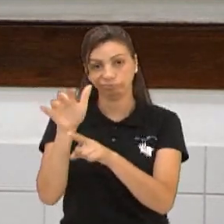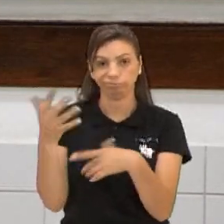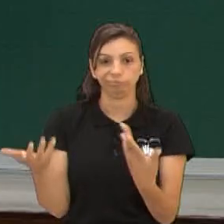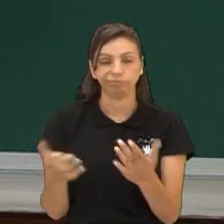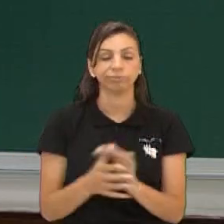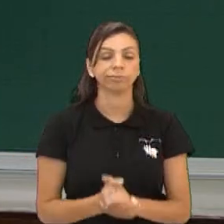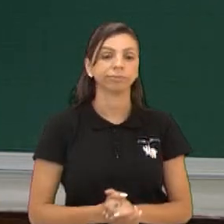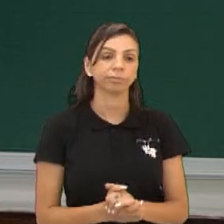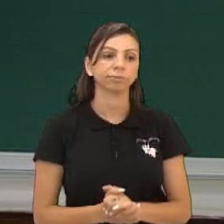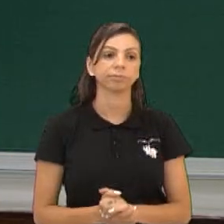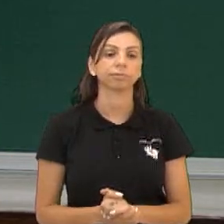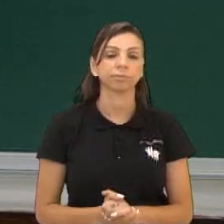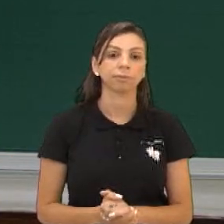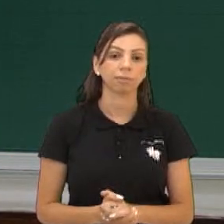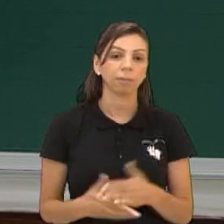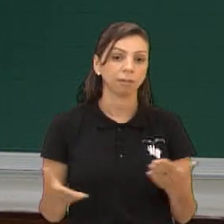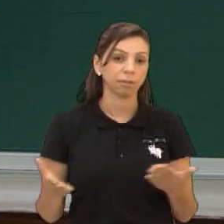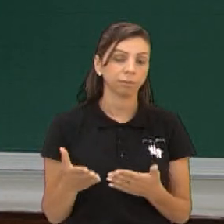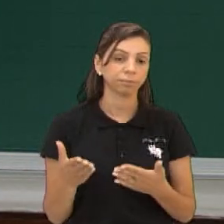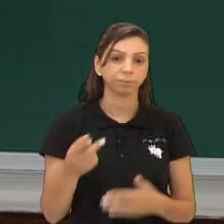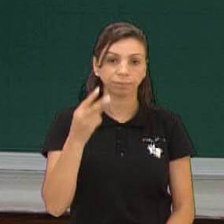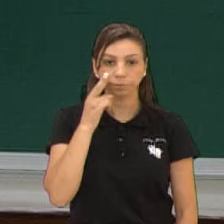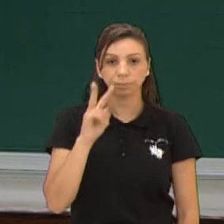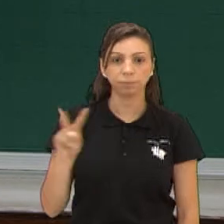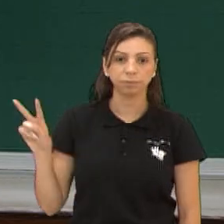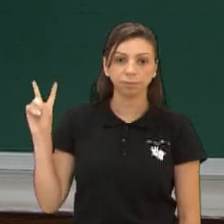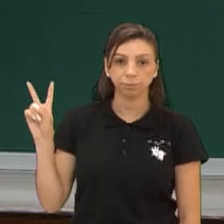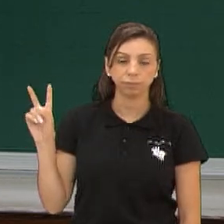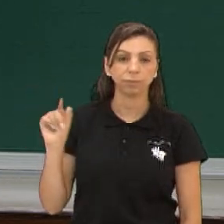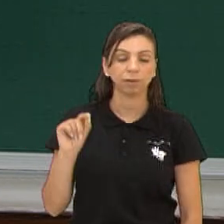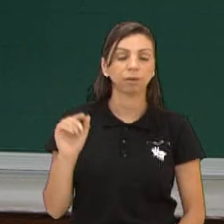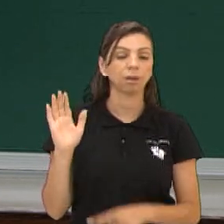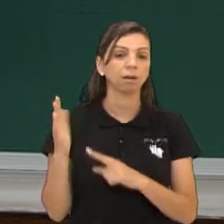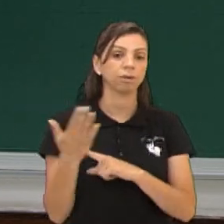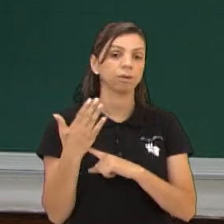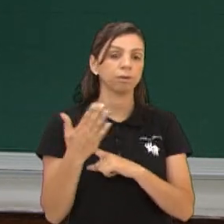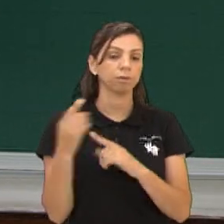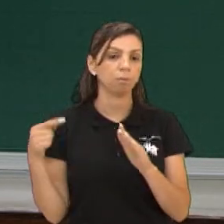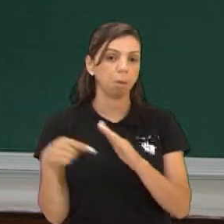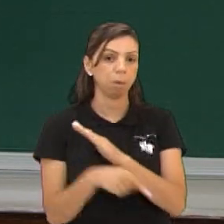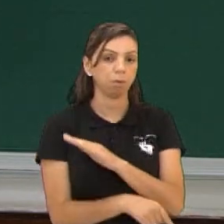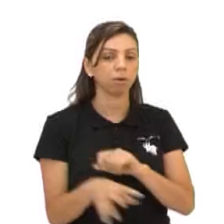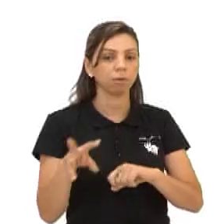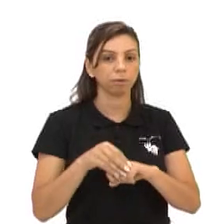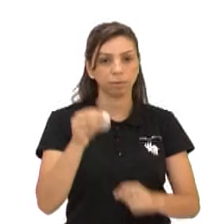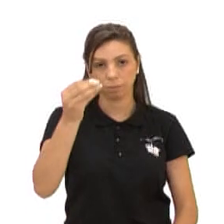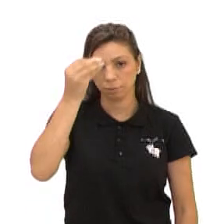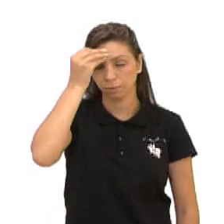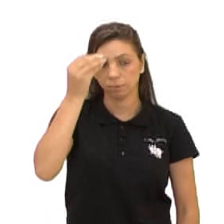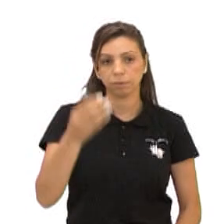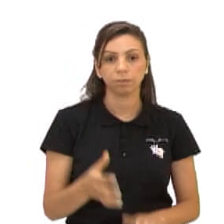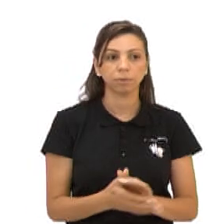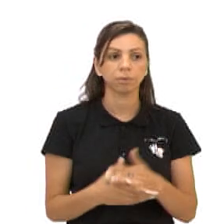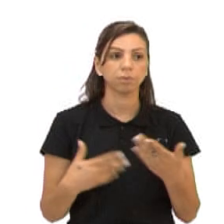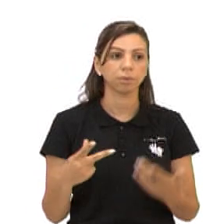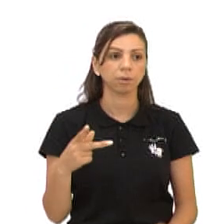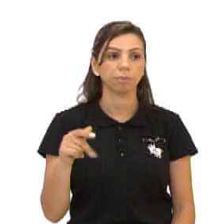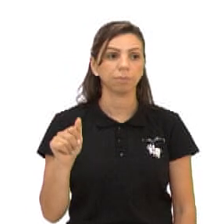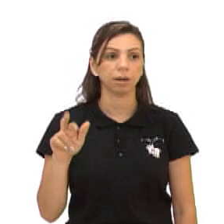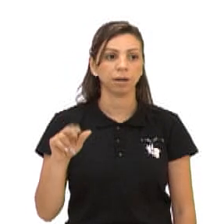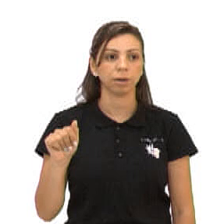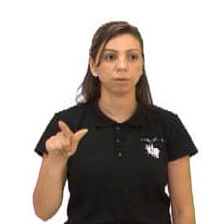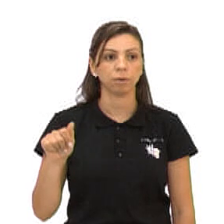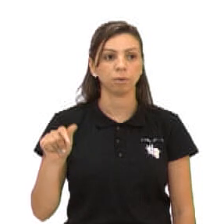então vamos parar observar uma questão aqui que vai nos ajudar aprofundar esses conhecimentos o paralogismo é